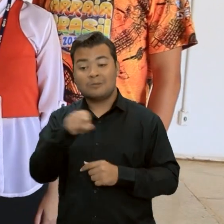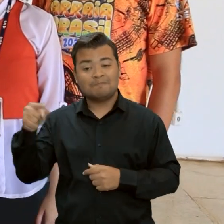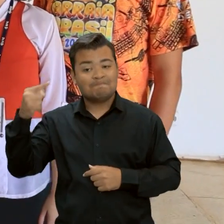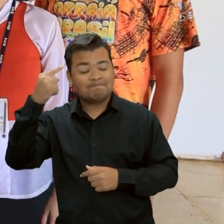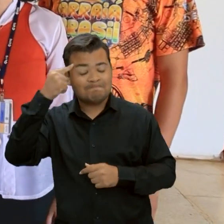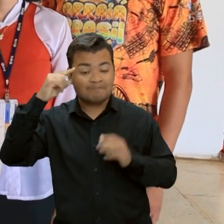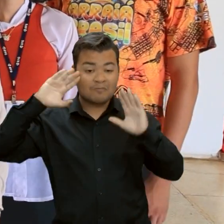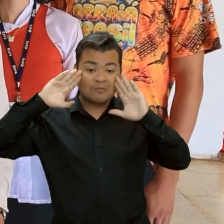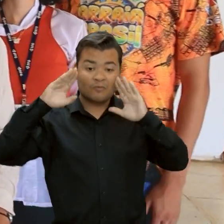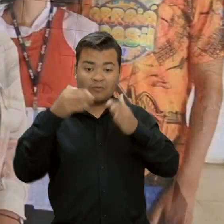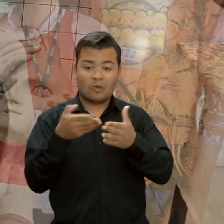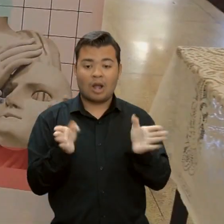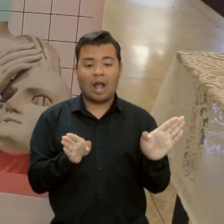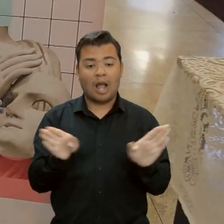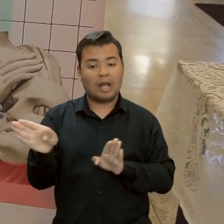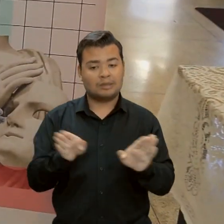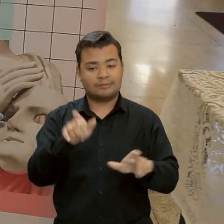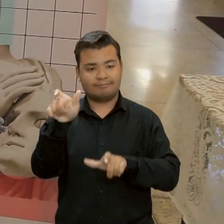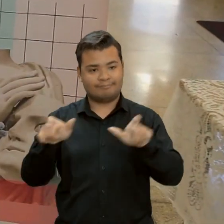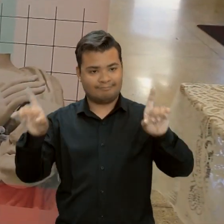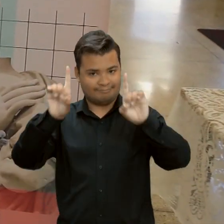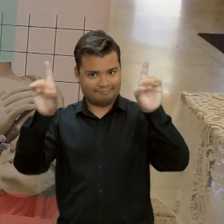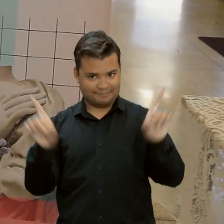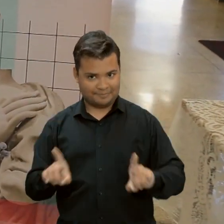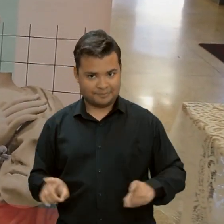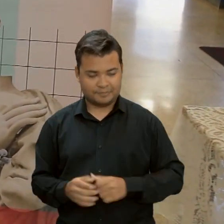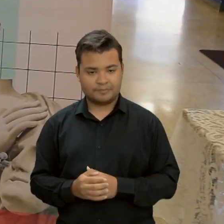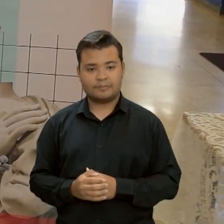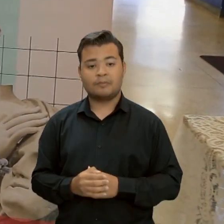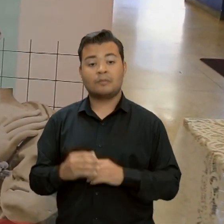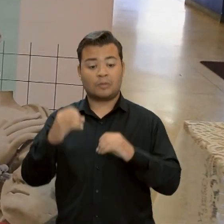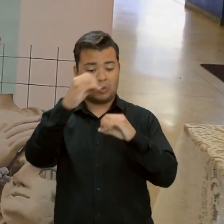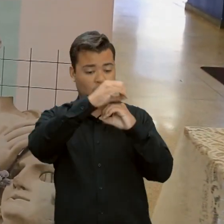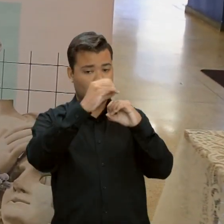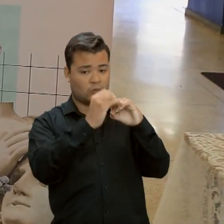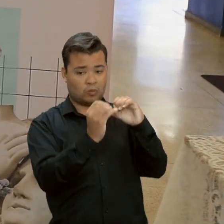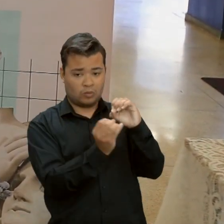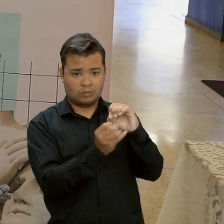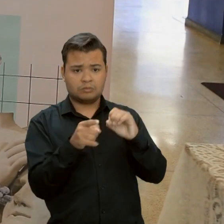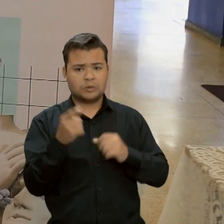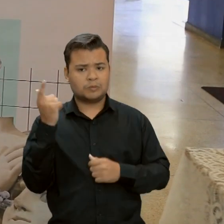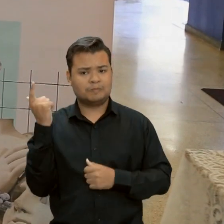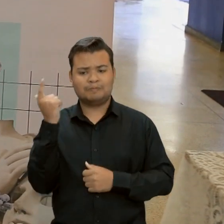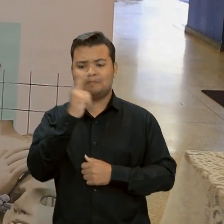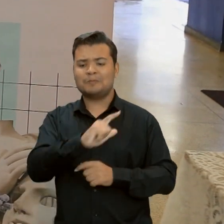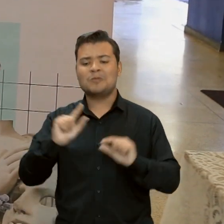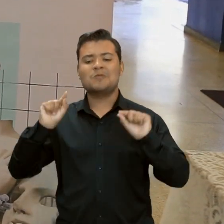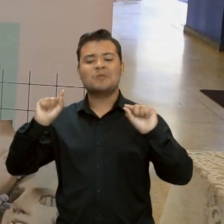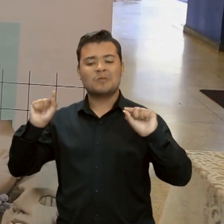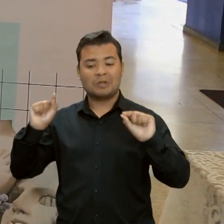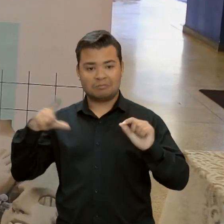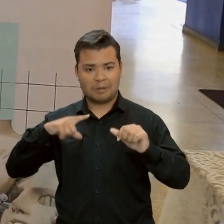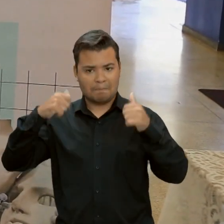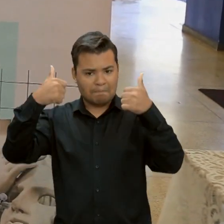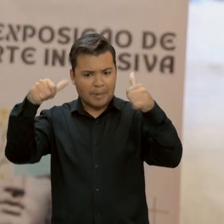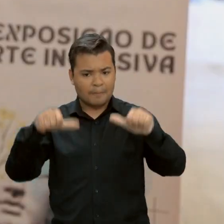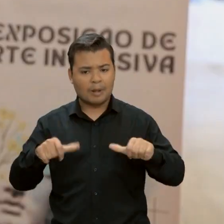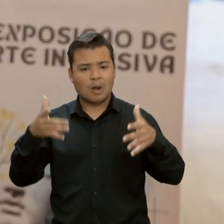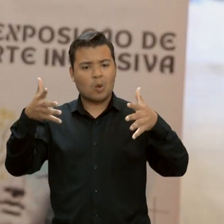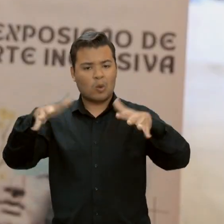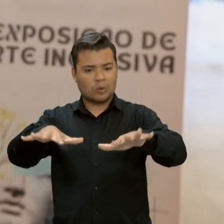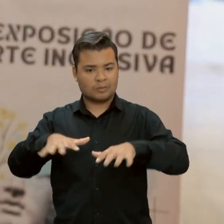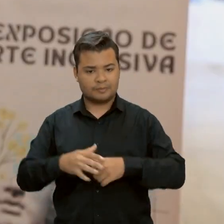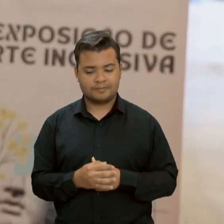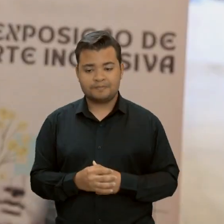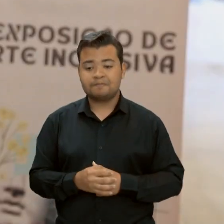acessibilidade de pessoas com deficiência? Na Universidade Federal de Goiás, o resultado foi uma exposição inclusiva. As pessoas